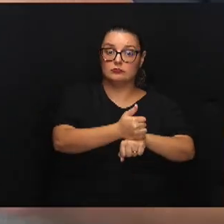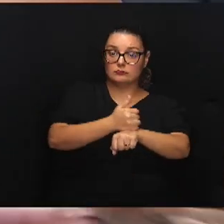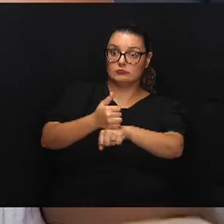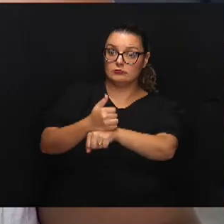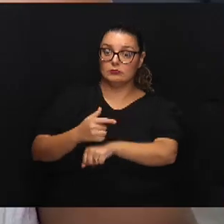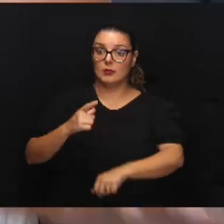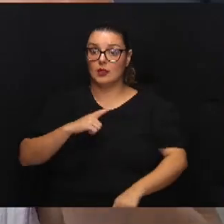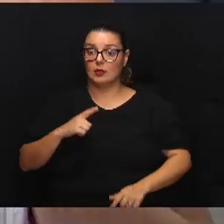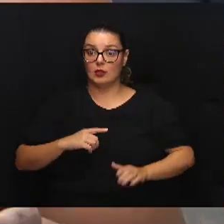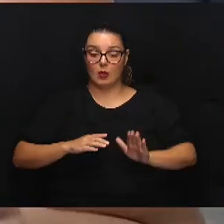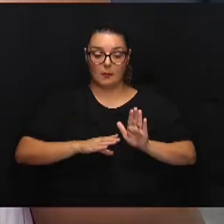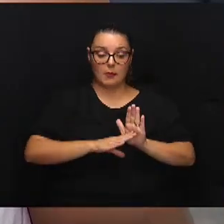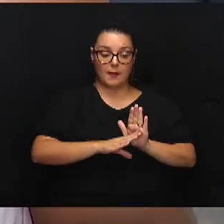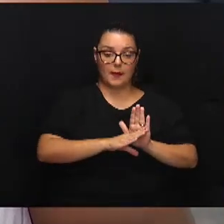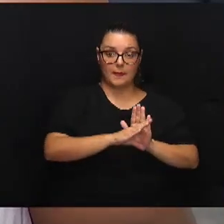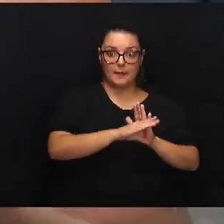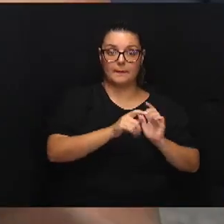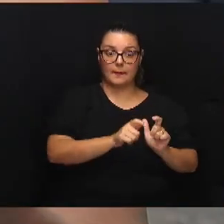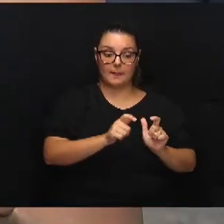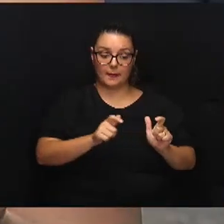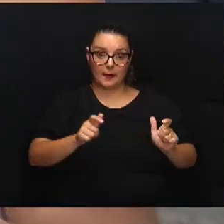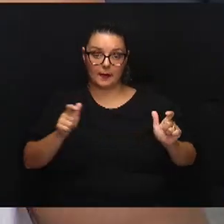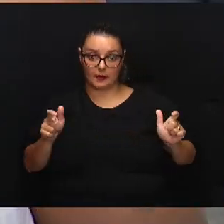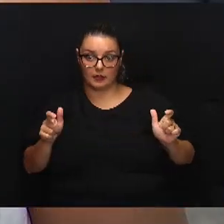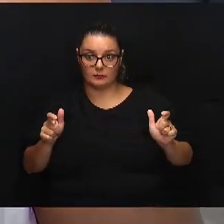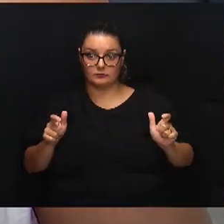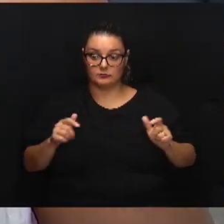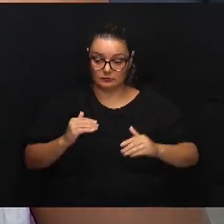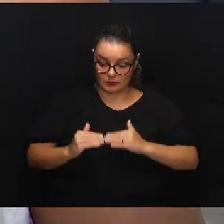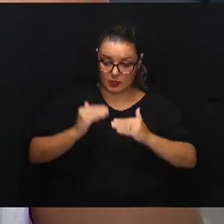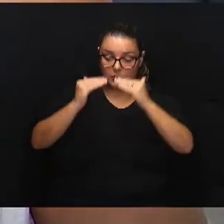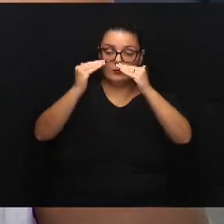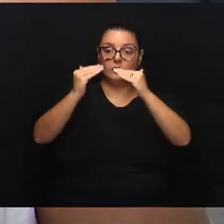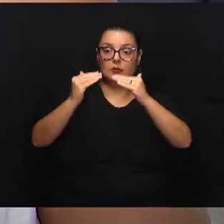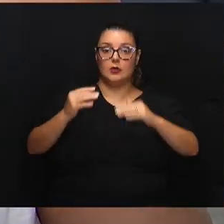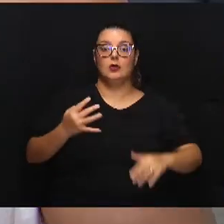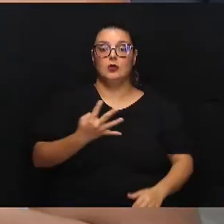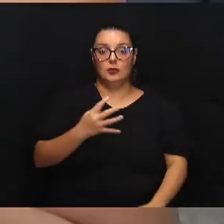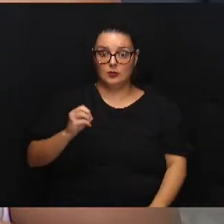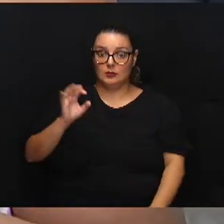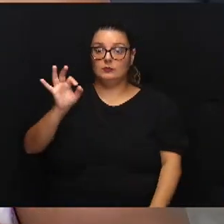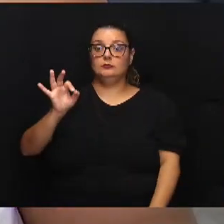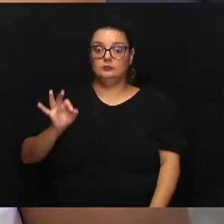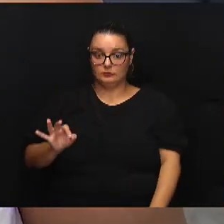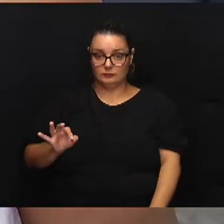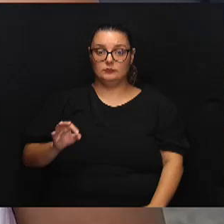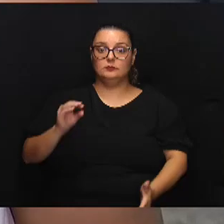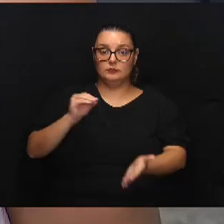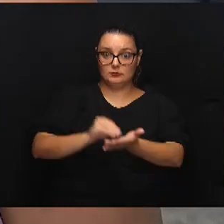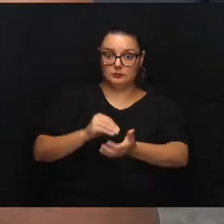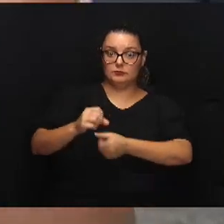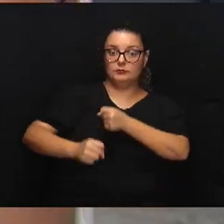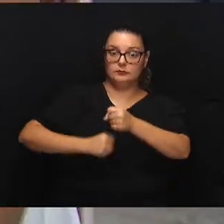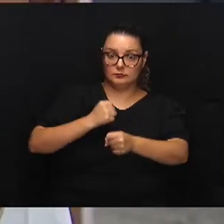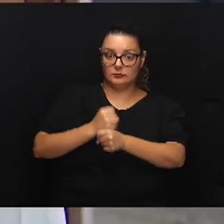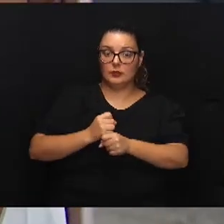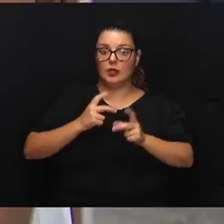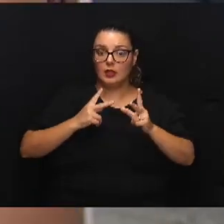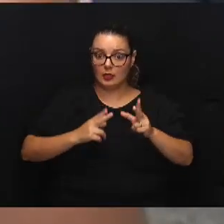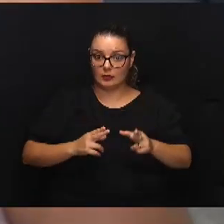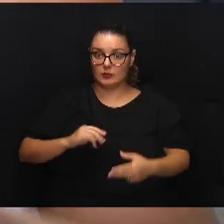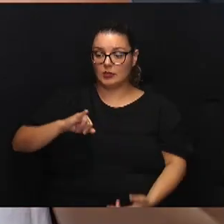tem um crescimento exponencial, superando os 40% no último ano. É o caso